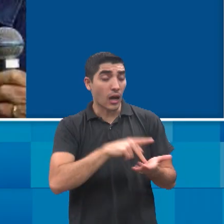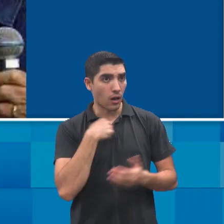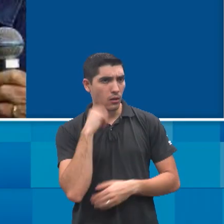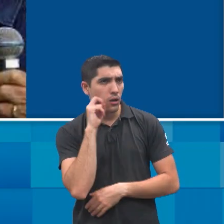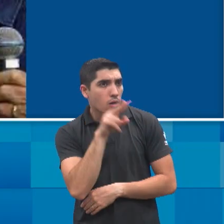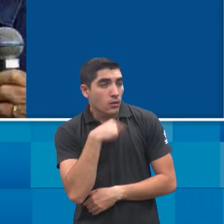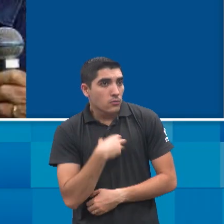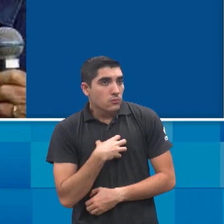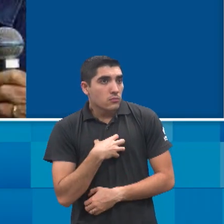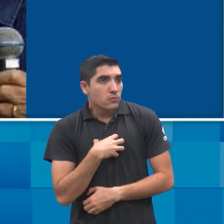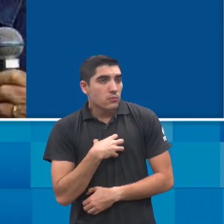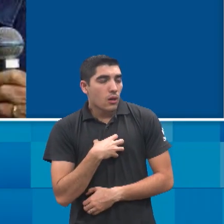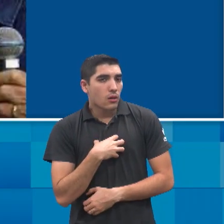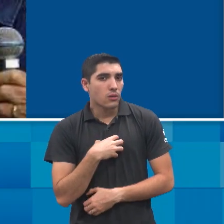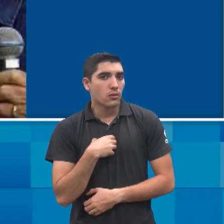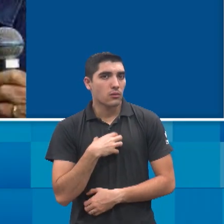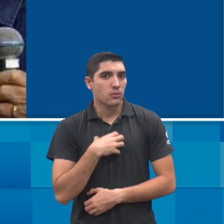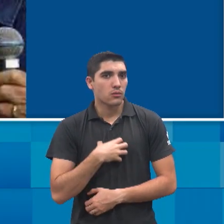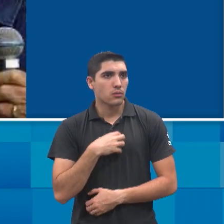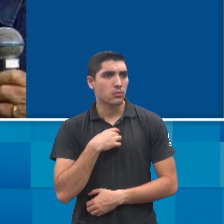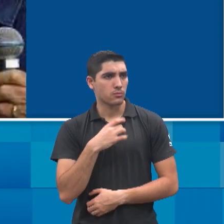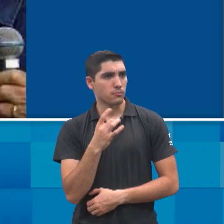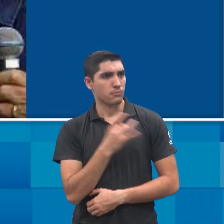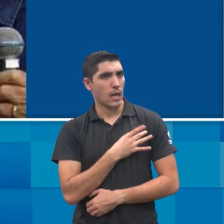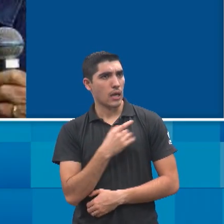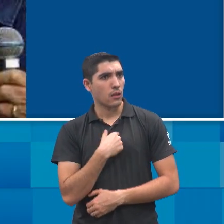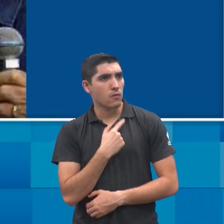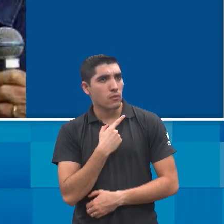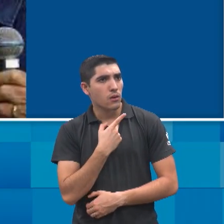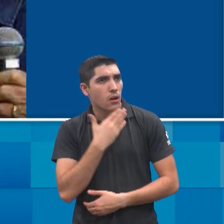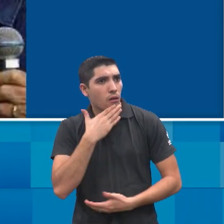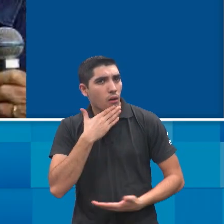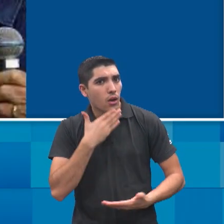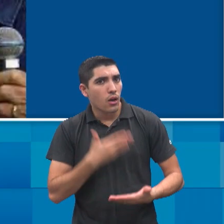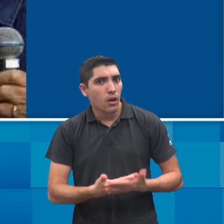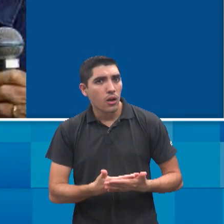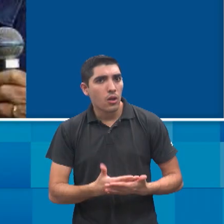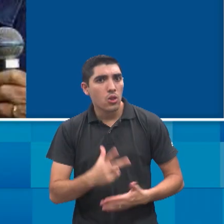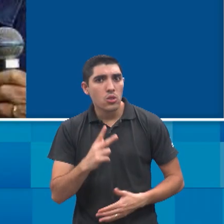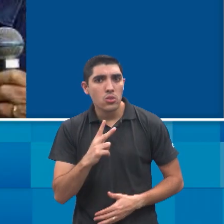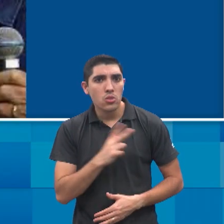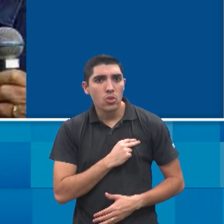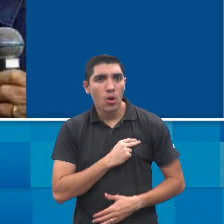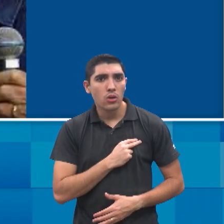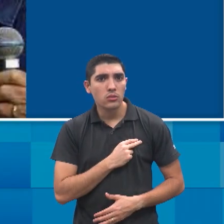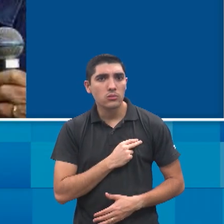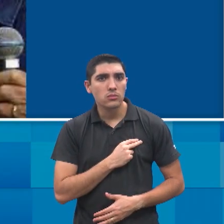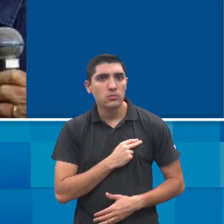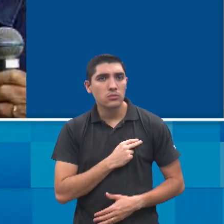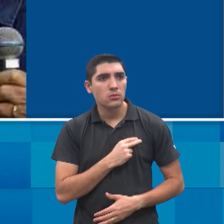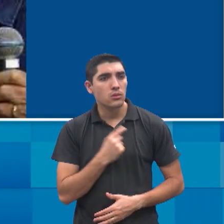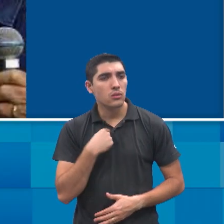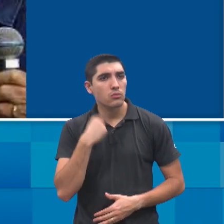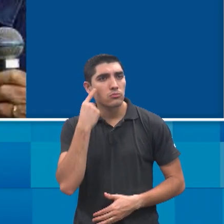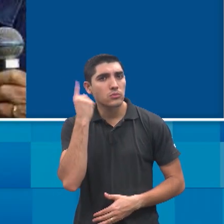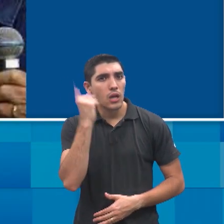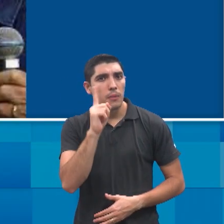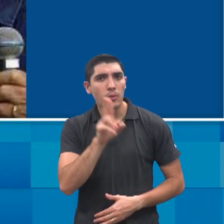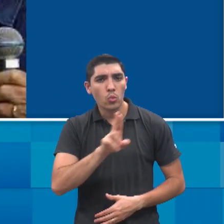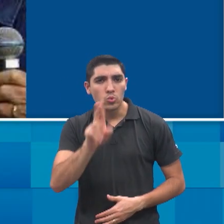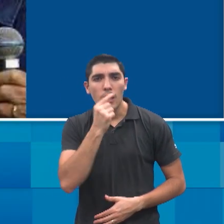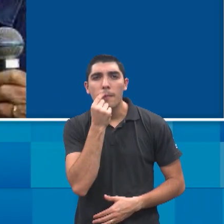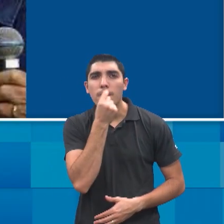Eu gelei. Porque falei, caramba, eu usava batom, cara. Porque usaram inteligência artificial e ainda me deixaram